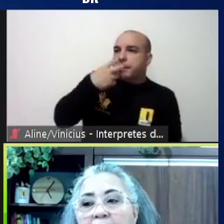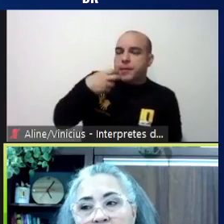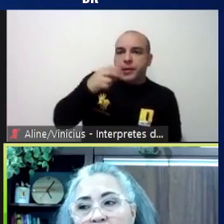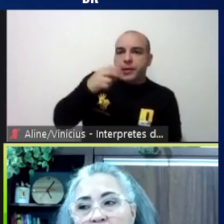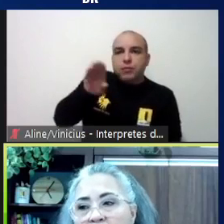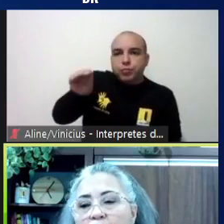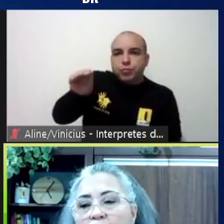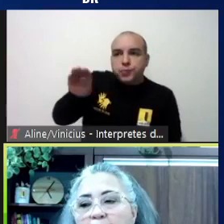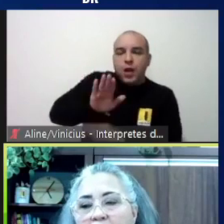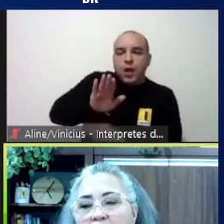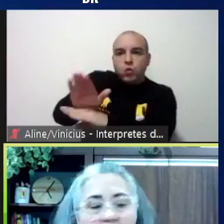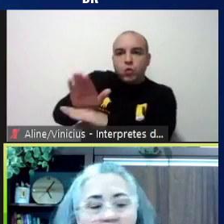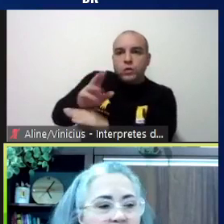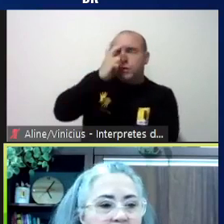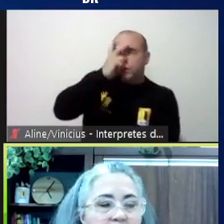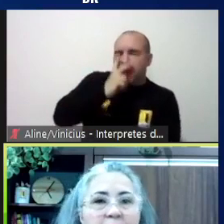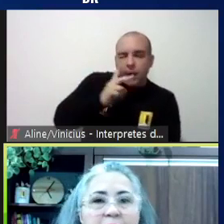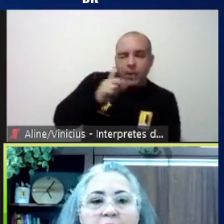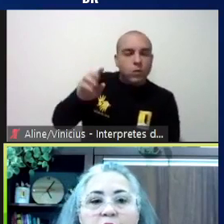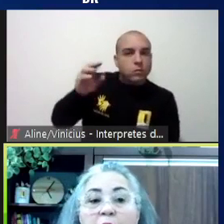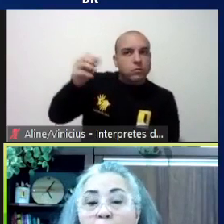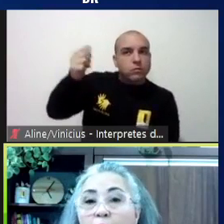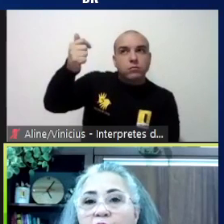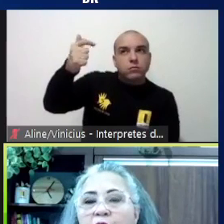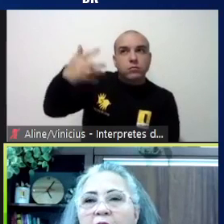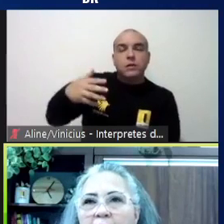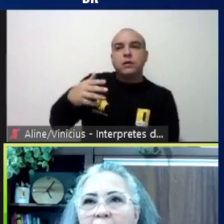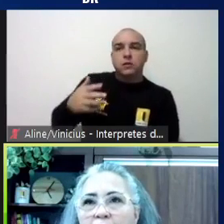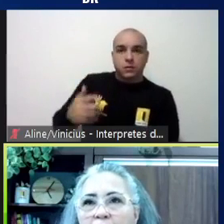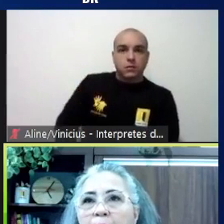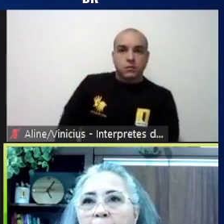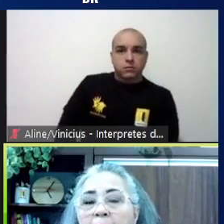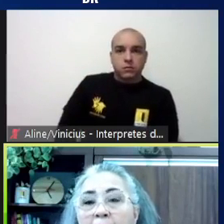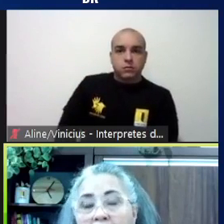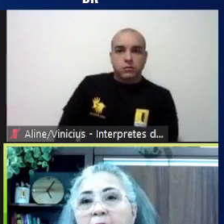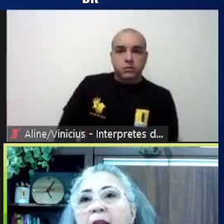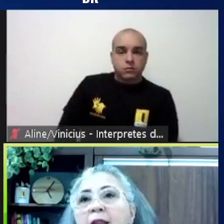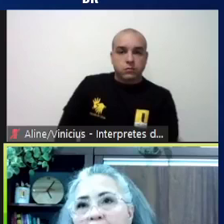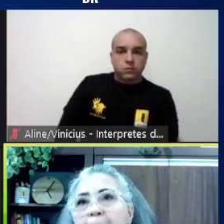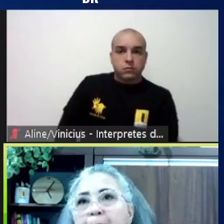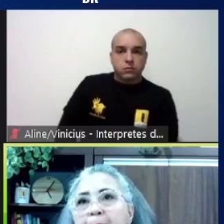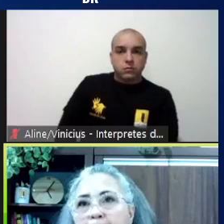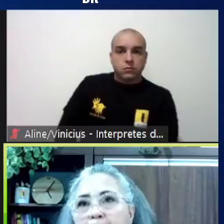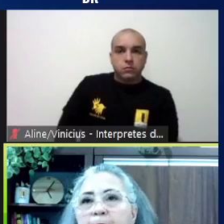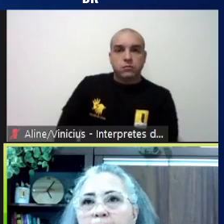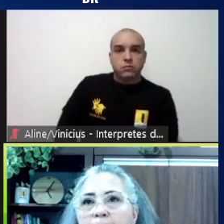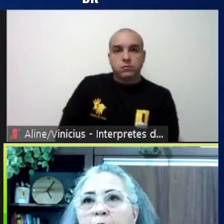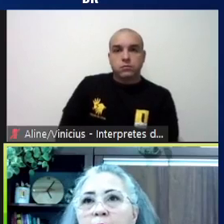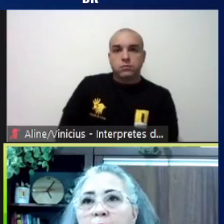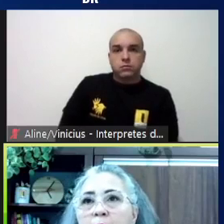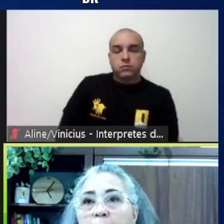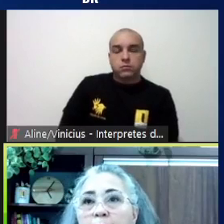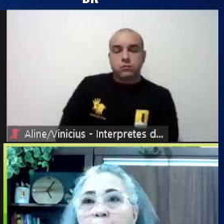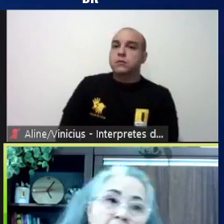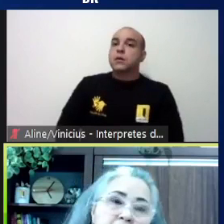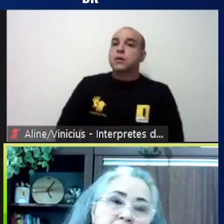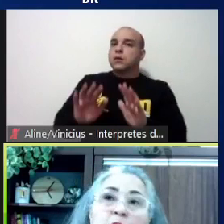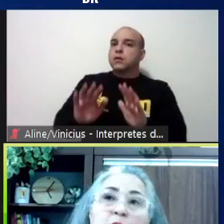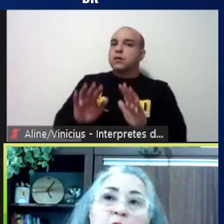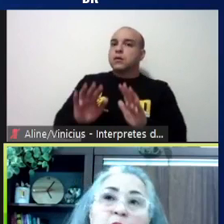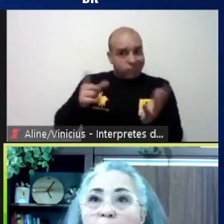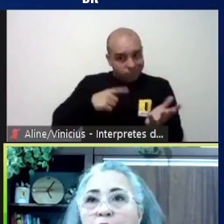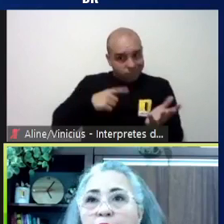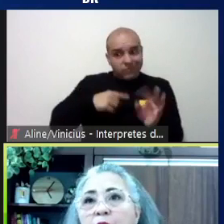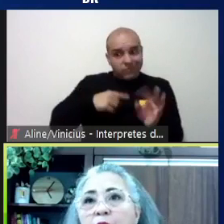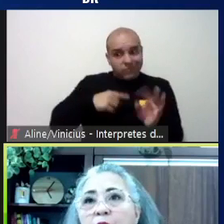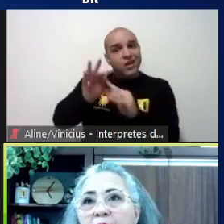Sabemos, né, que alguns podem estar pensando, mas isso tem um custo elevado. Ainda tem, porque ainda são